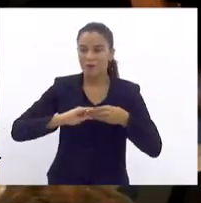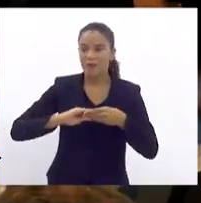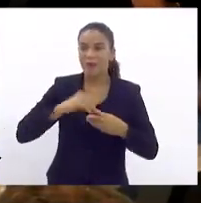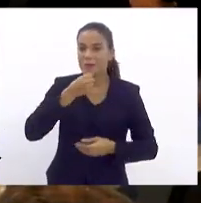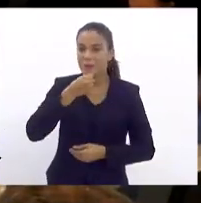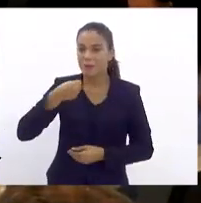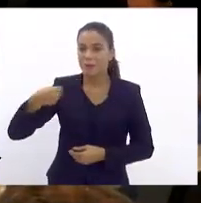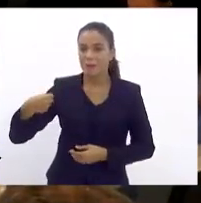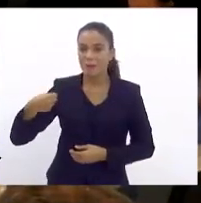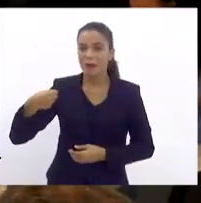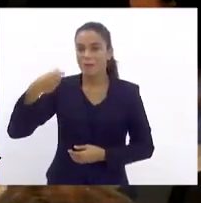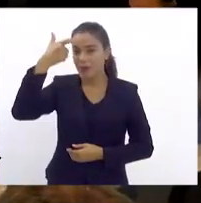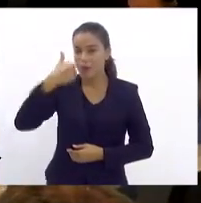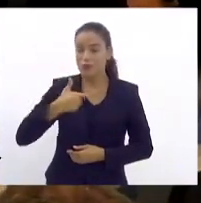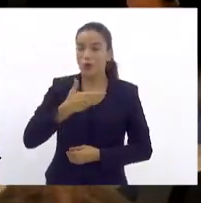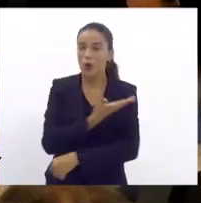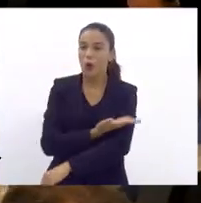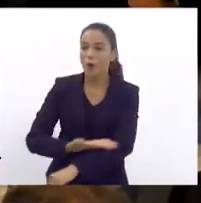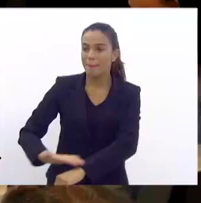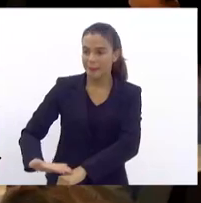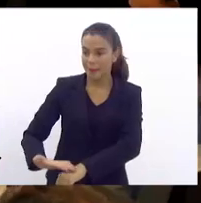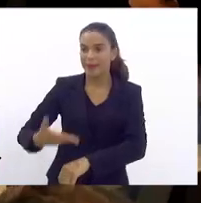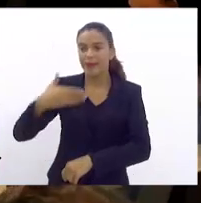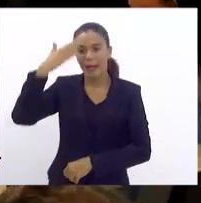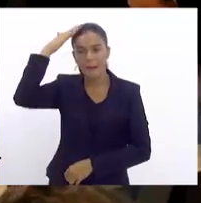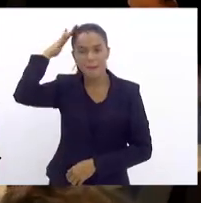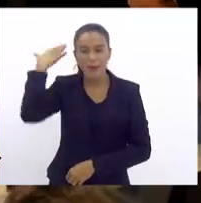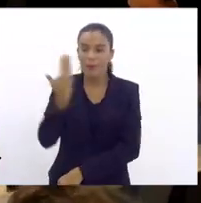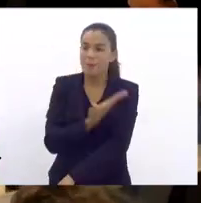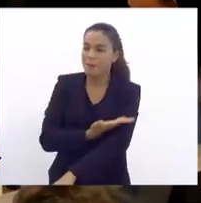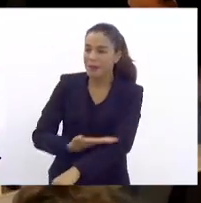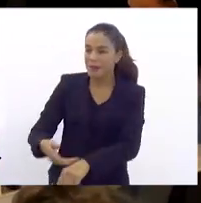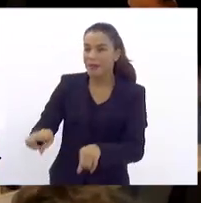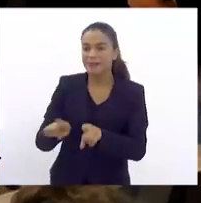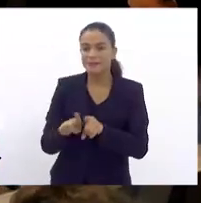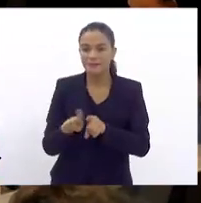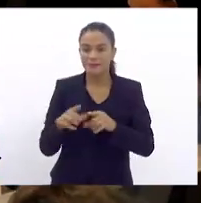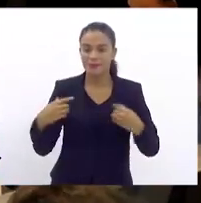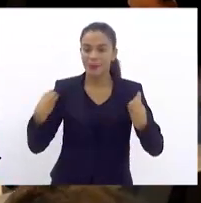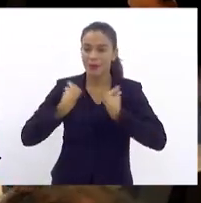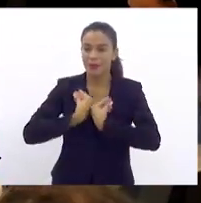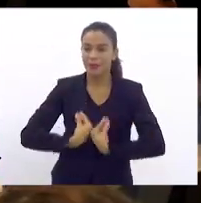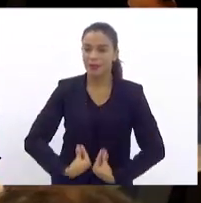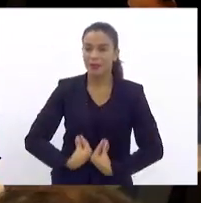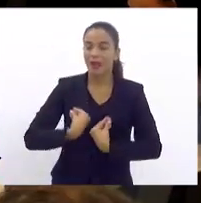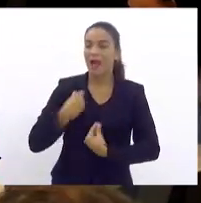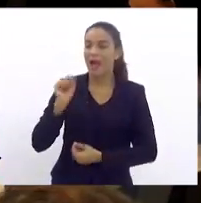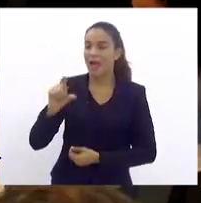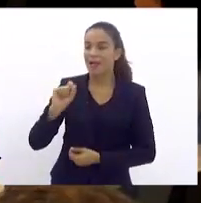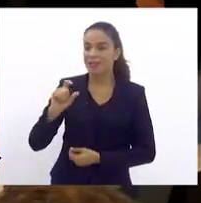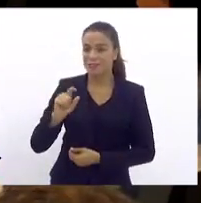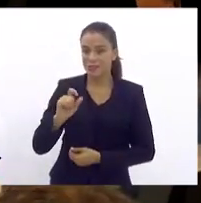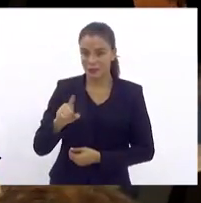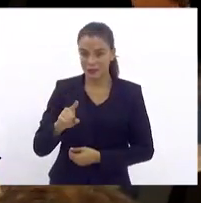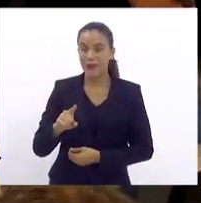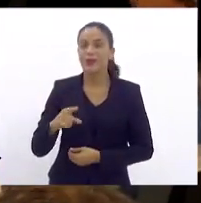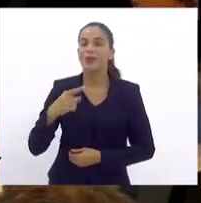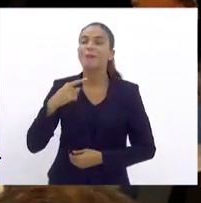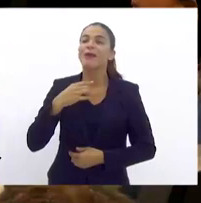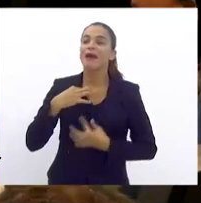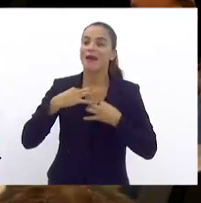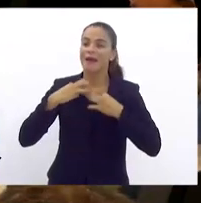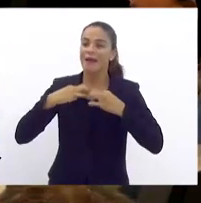eu sou um homem branco tem cabelos grisalhos estou usando um terno azul marinho uma camisa branca com listinhas